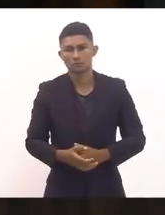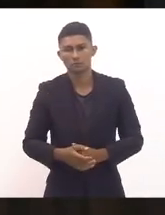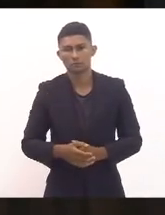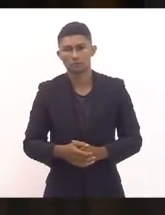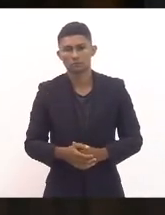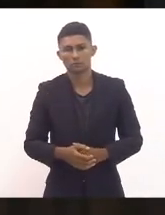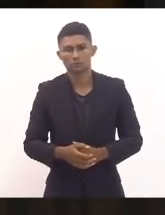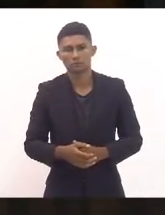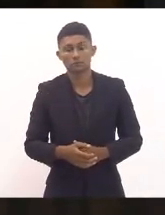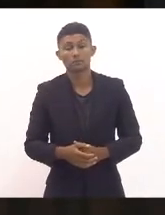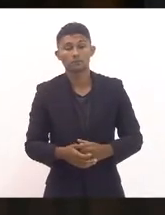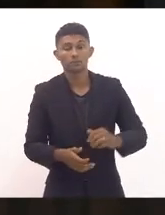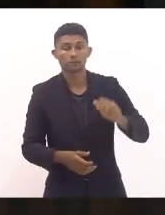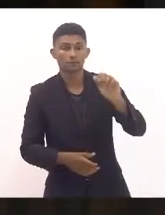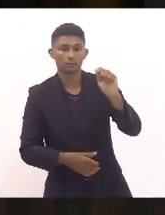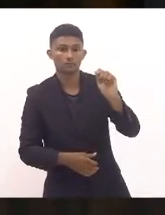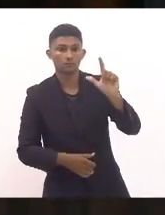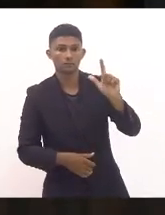Deputada Alana Passos.